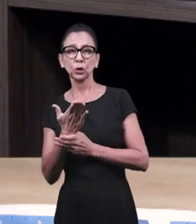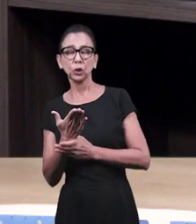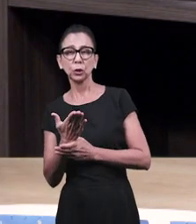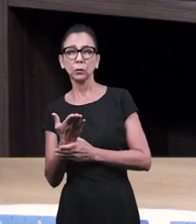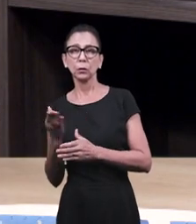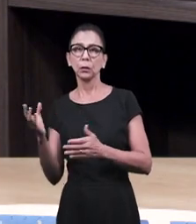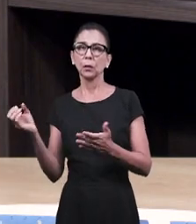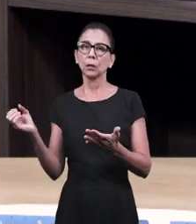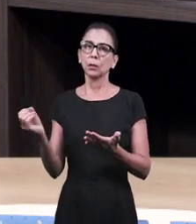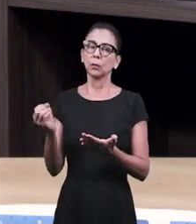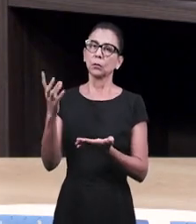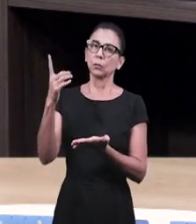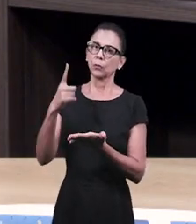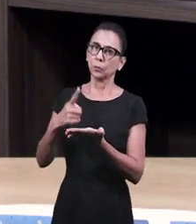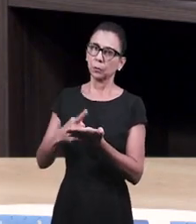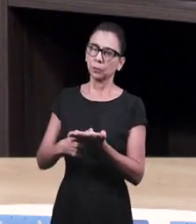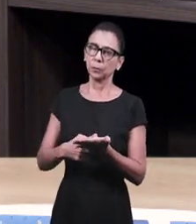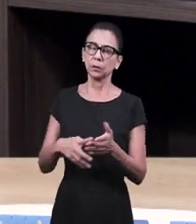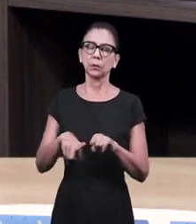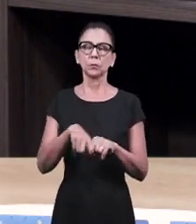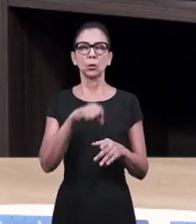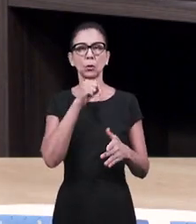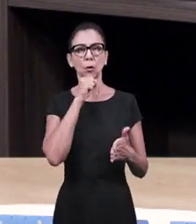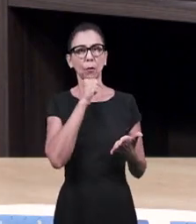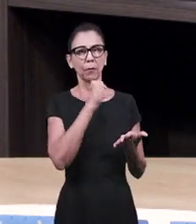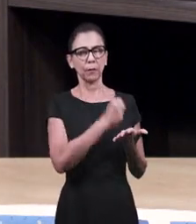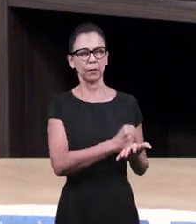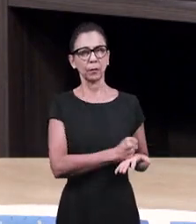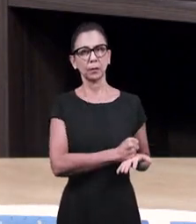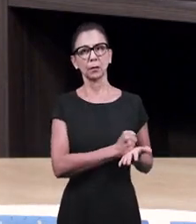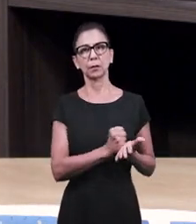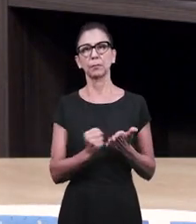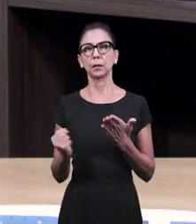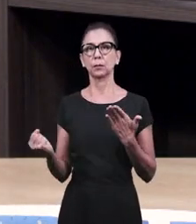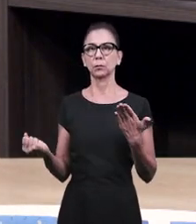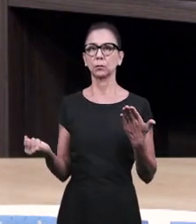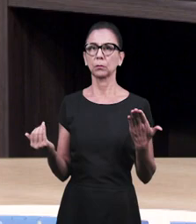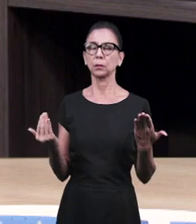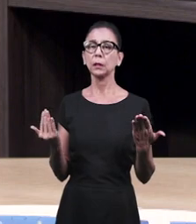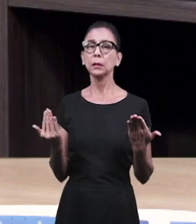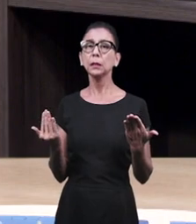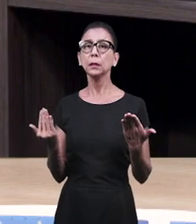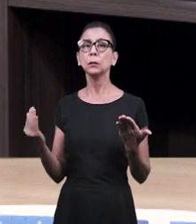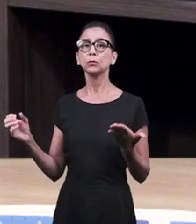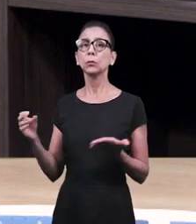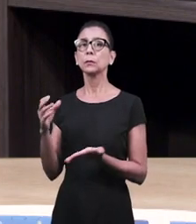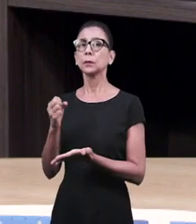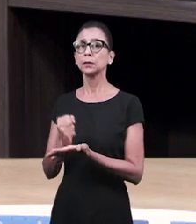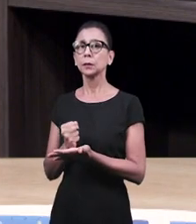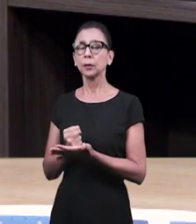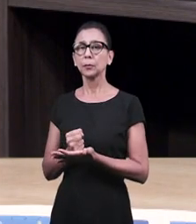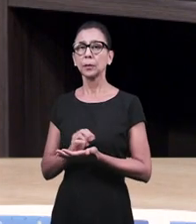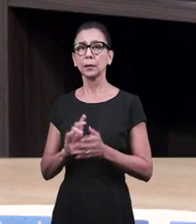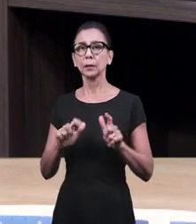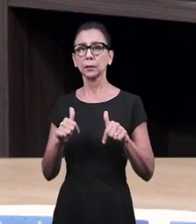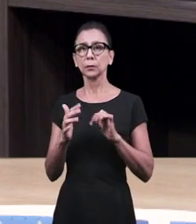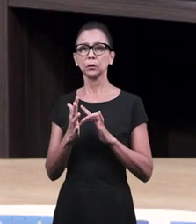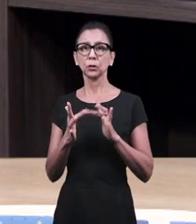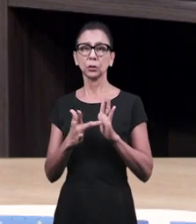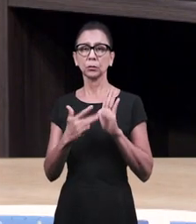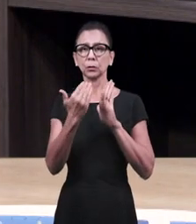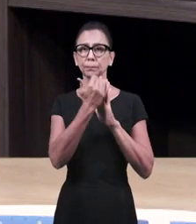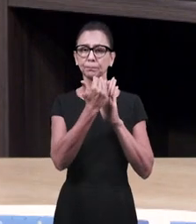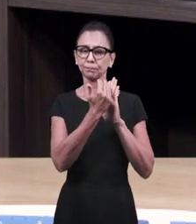do Velho Testamento e toda a nova ordem que o Senhor Jesus trouxe no Novo Testamento.